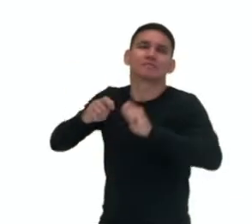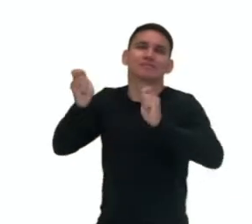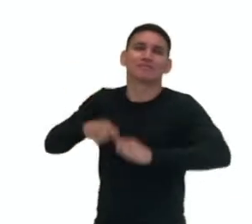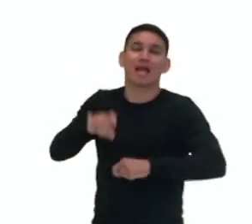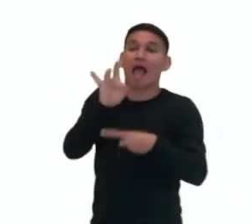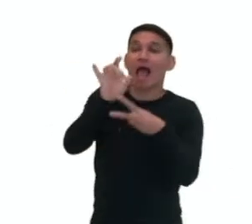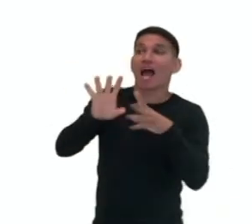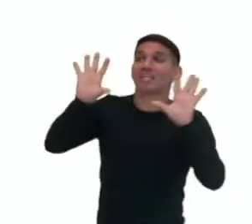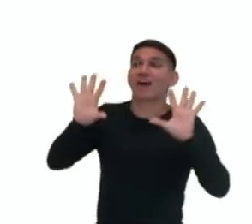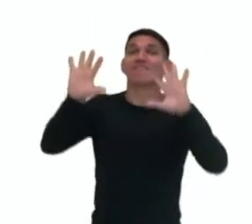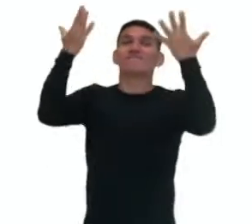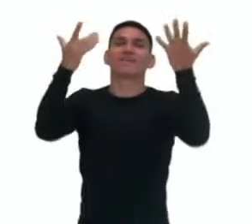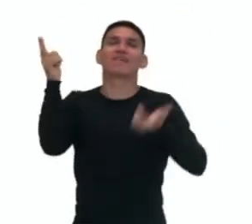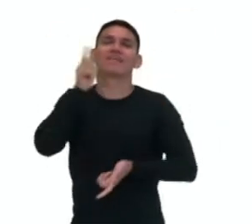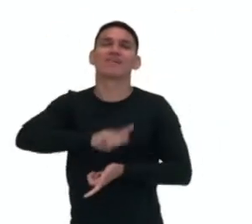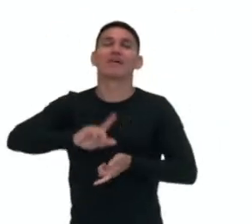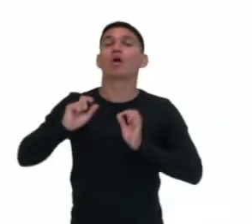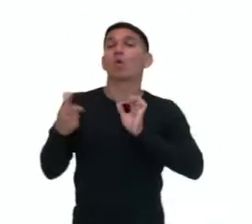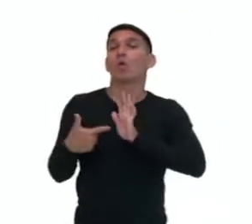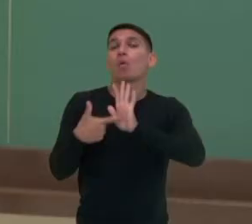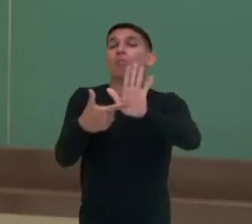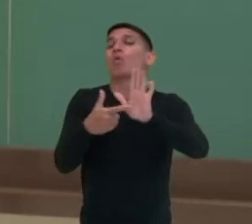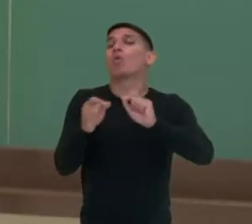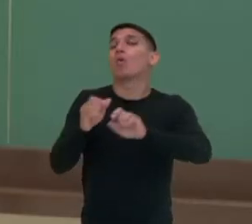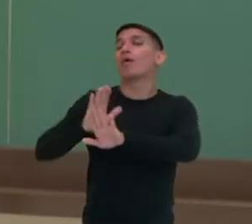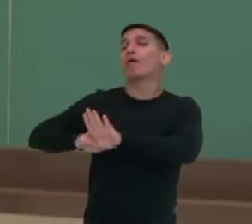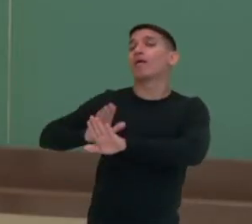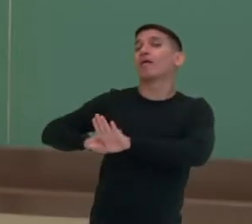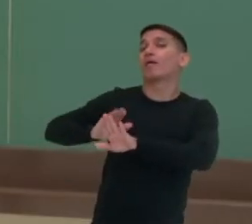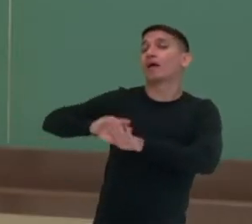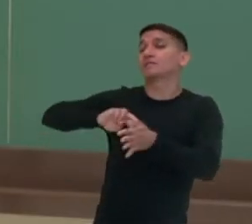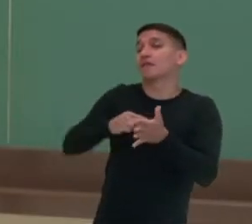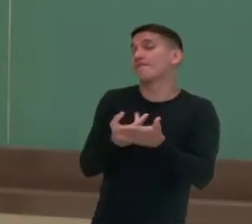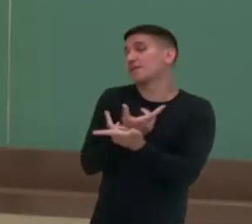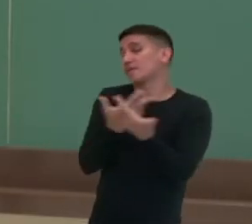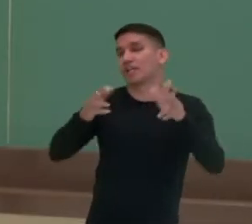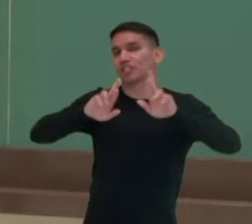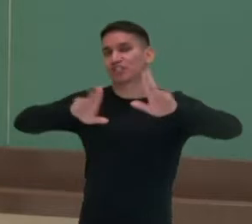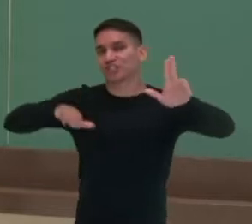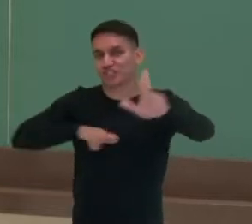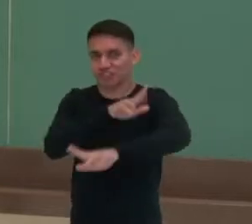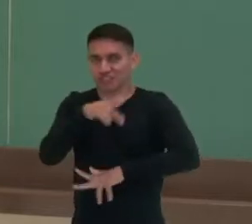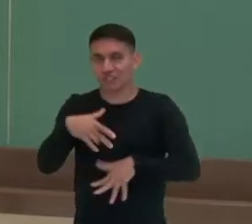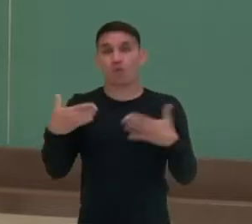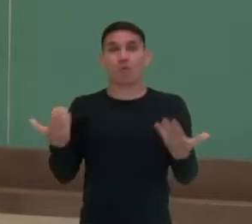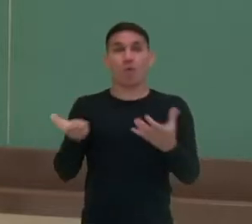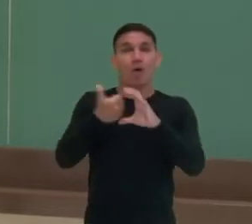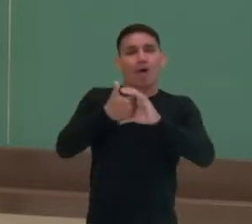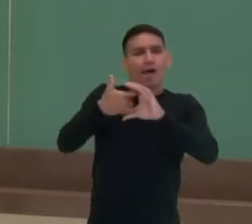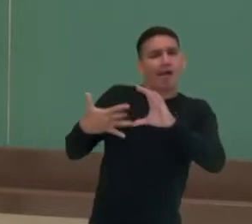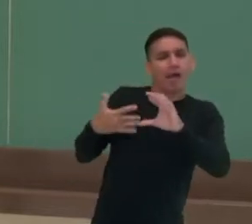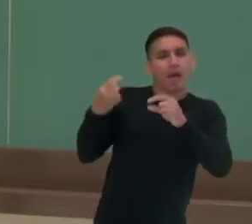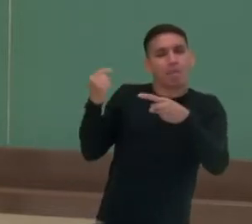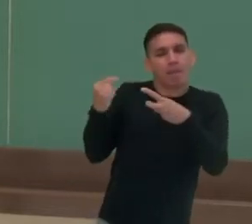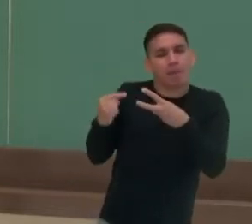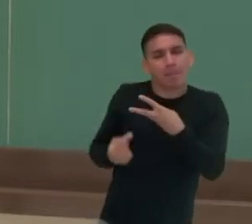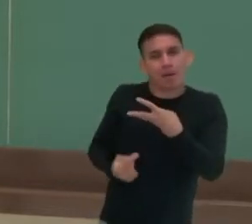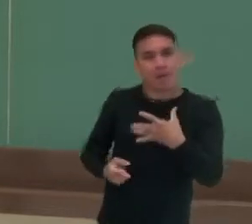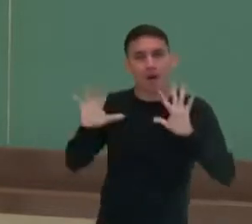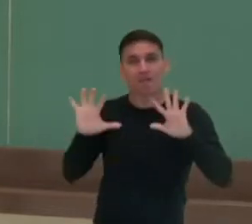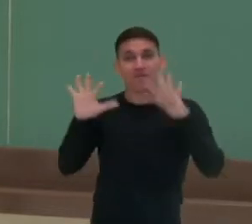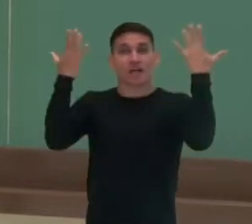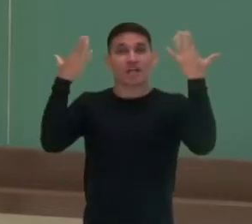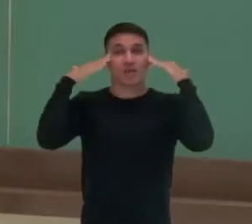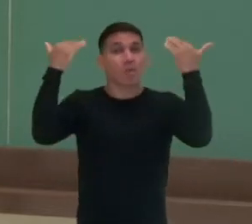Cada festa representa algo diferente. E qual é a característica das festas